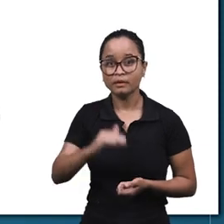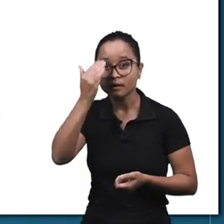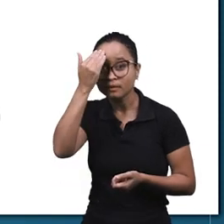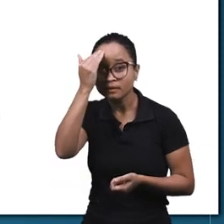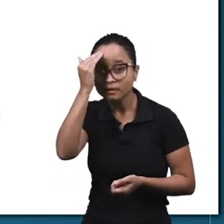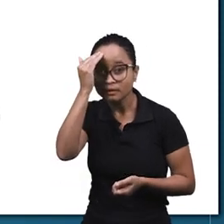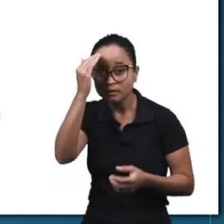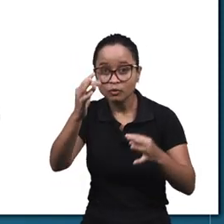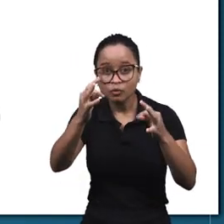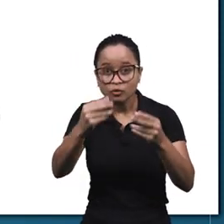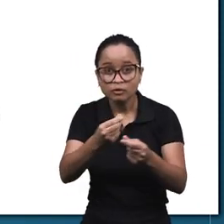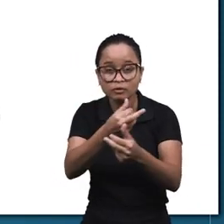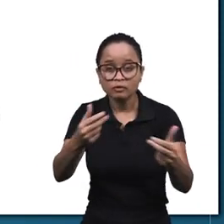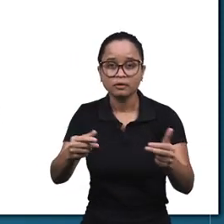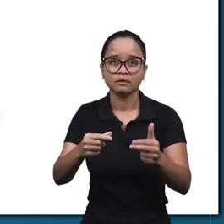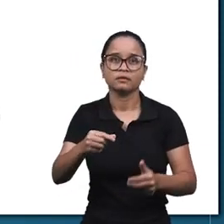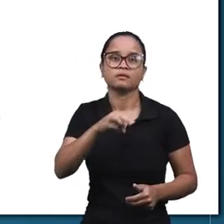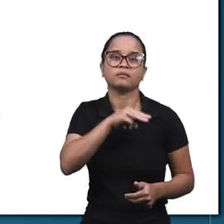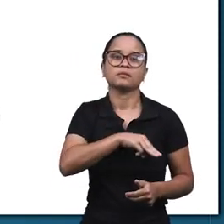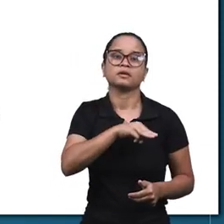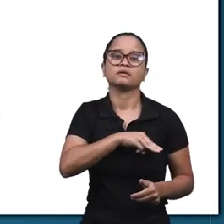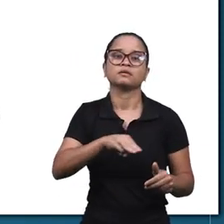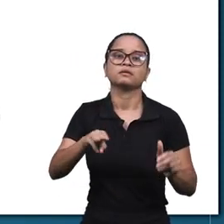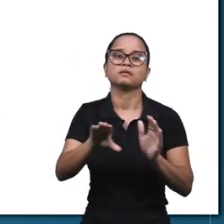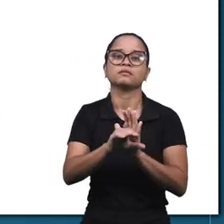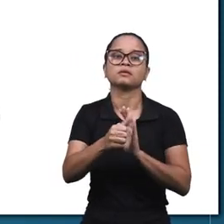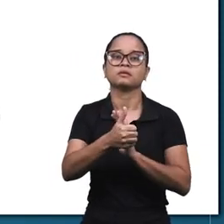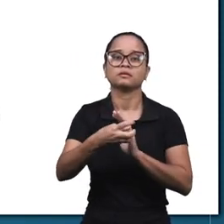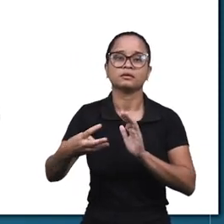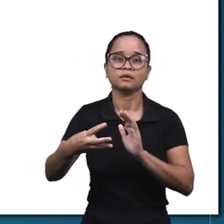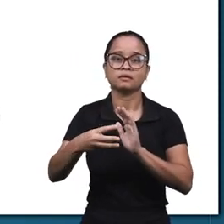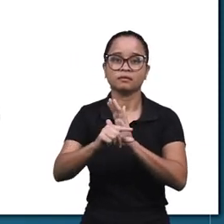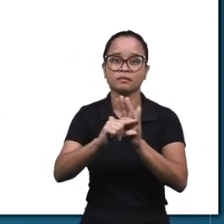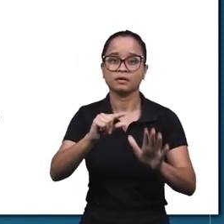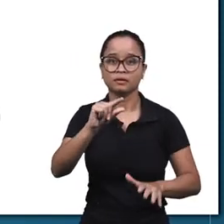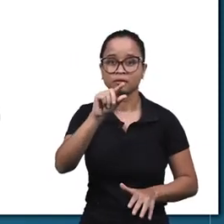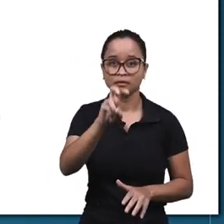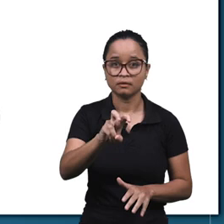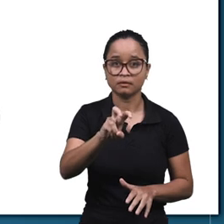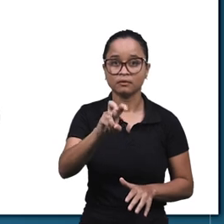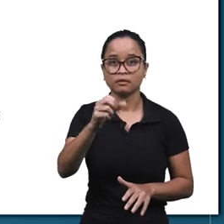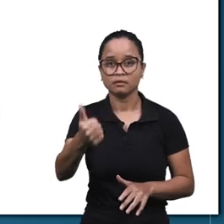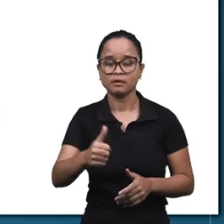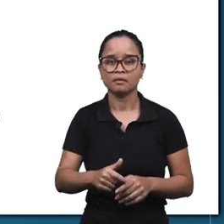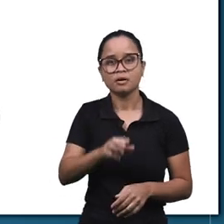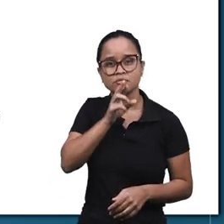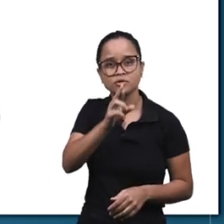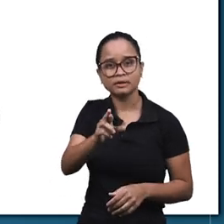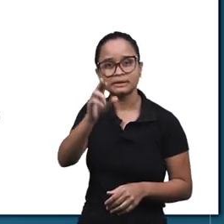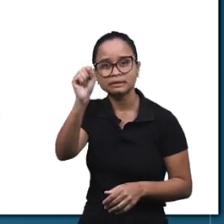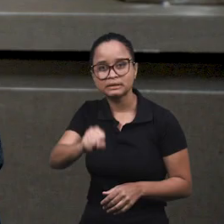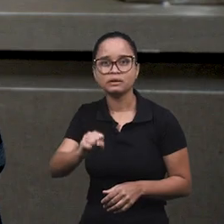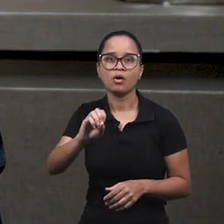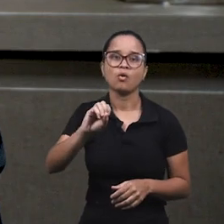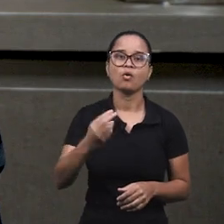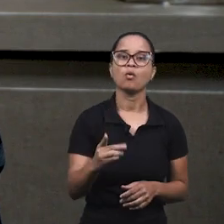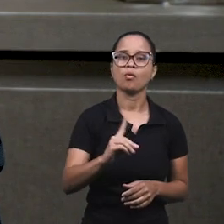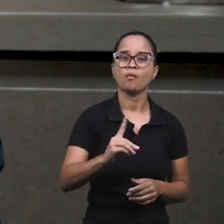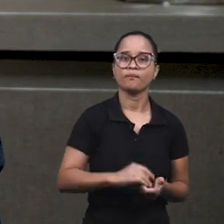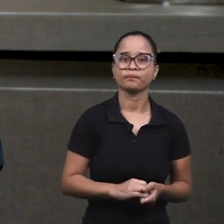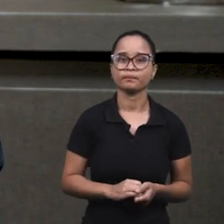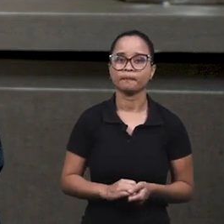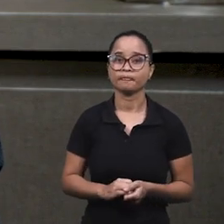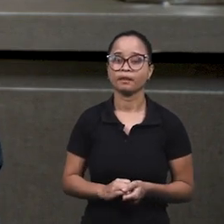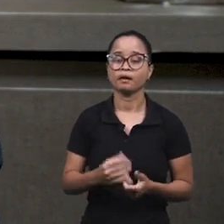estas coisas? Mateus 13, 51, é para responder sim ou não. E quem vai nos